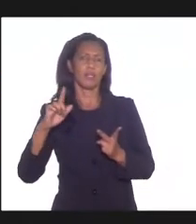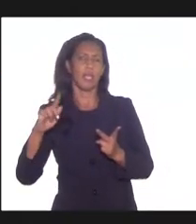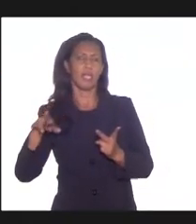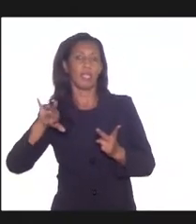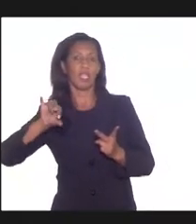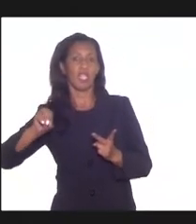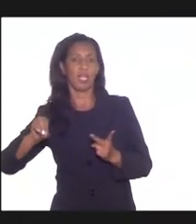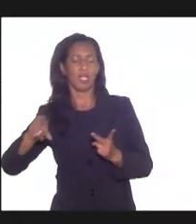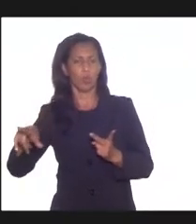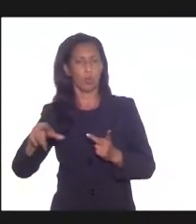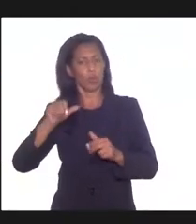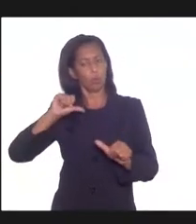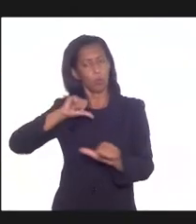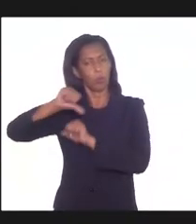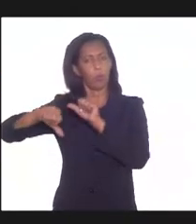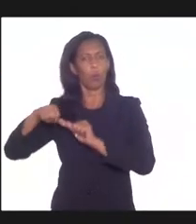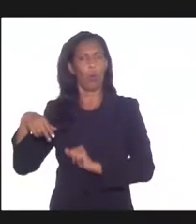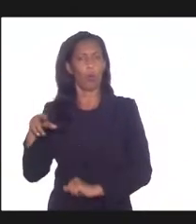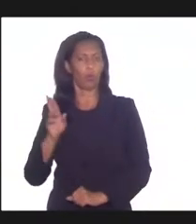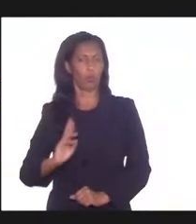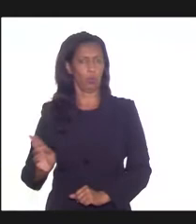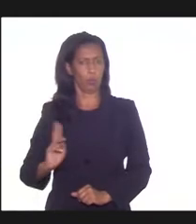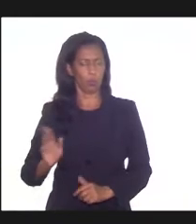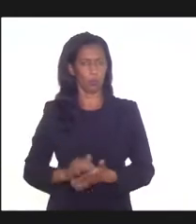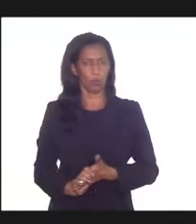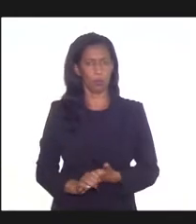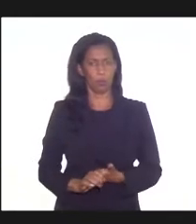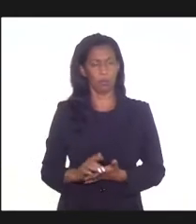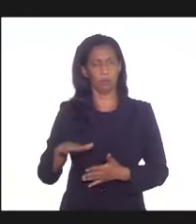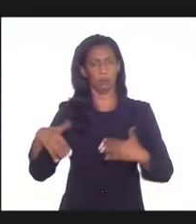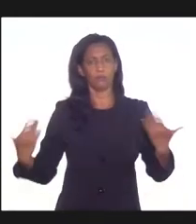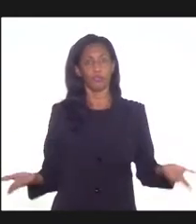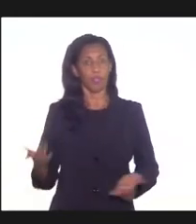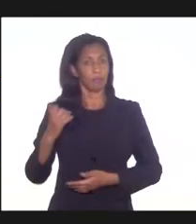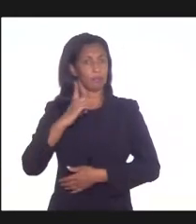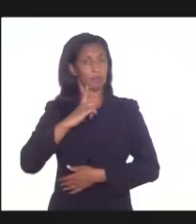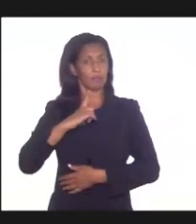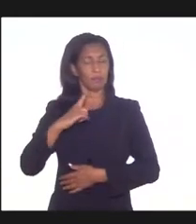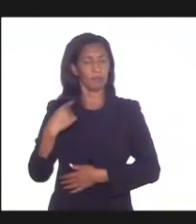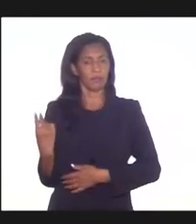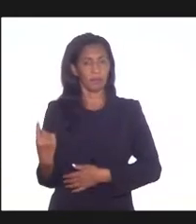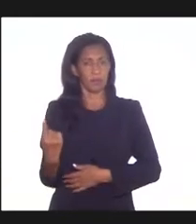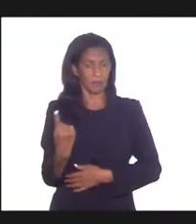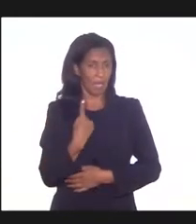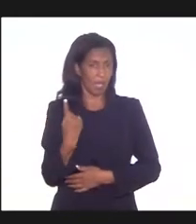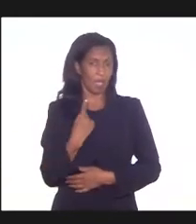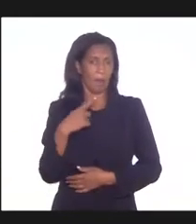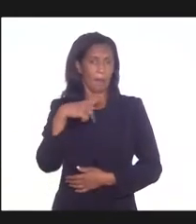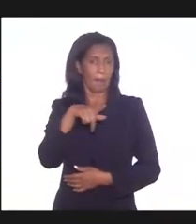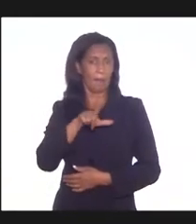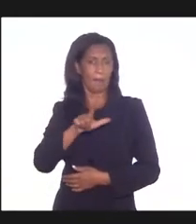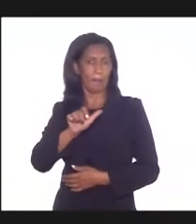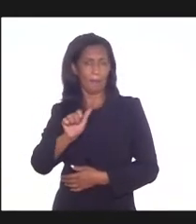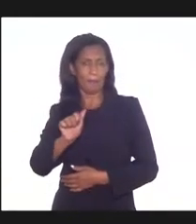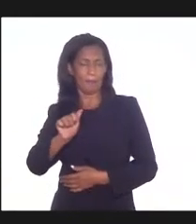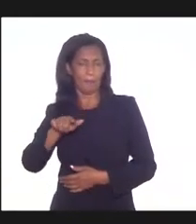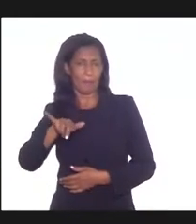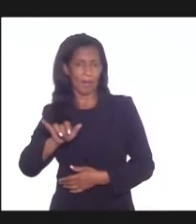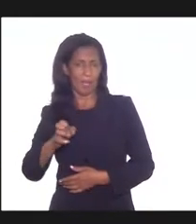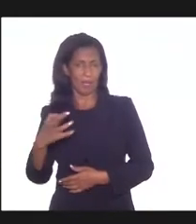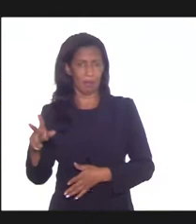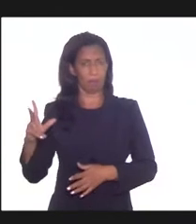o nome da Natus. Portanto, já existe um player privado.